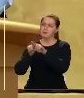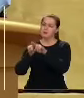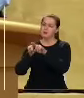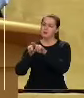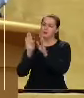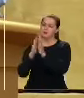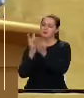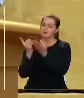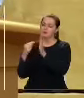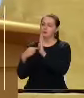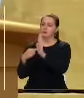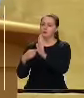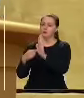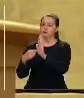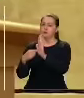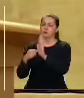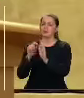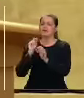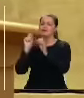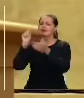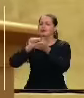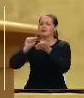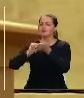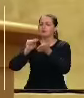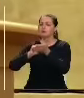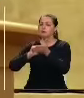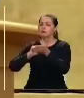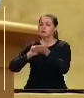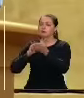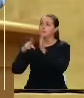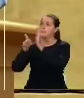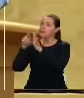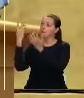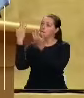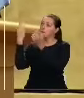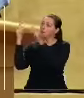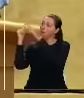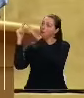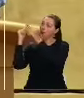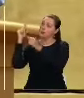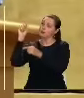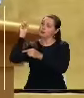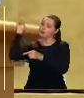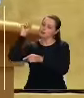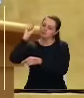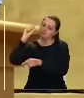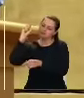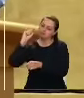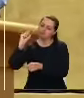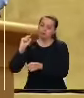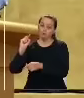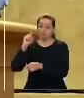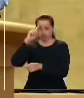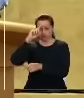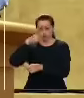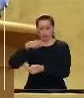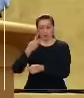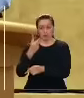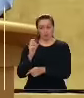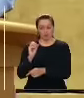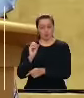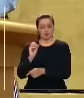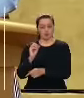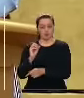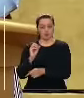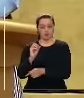Deus, que inclusive escreveu as leis que aqueles escribas estavam citando, o dedo de Deus, quando escreveu